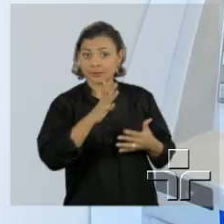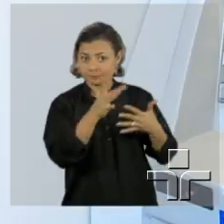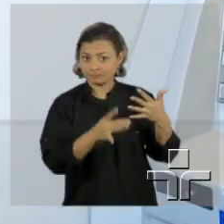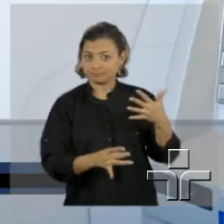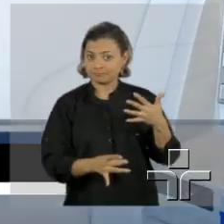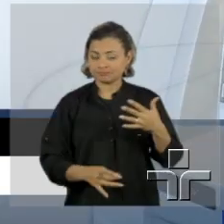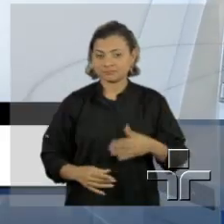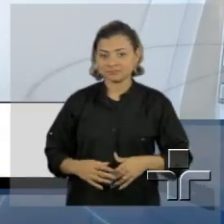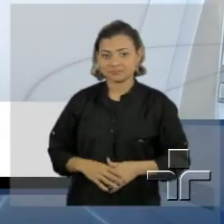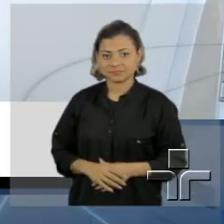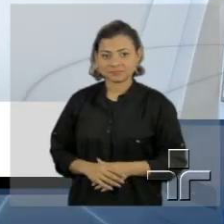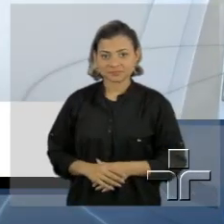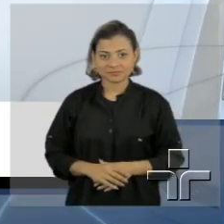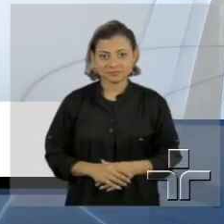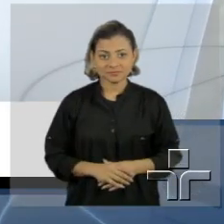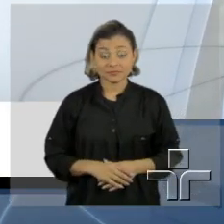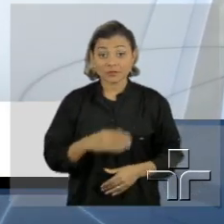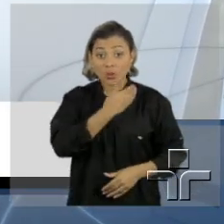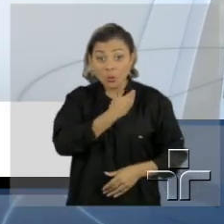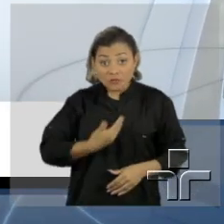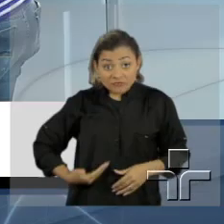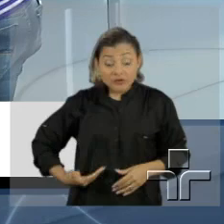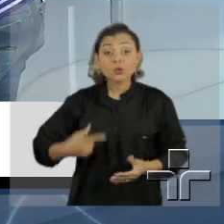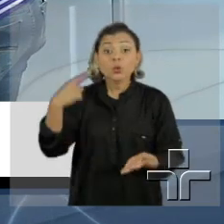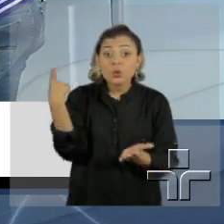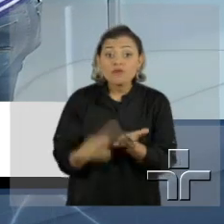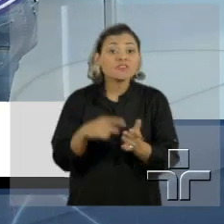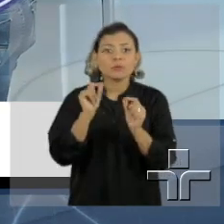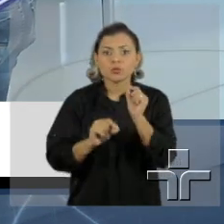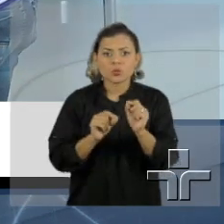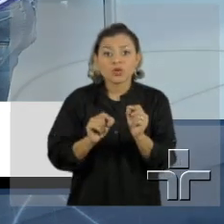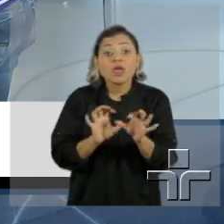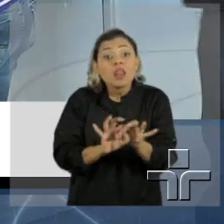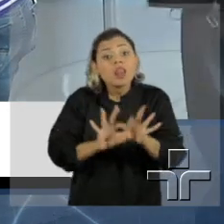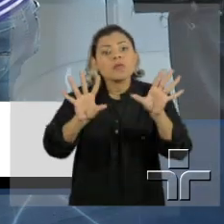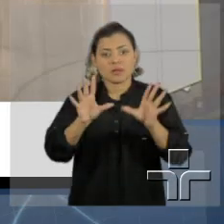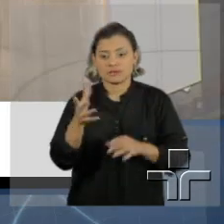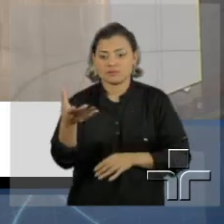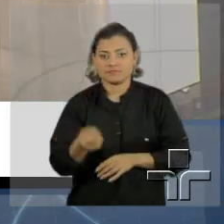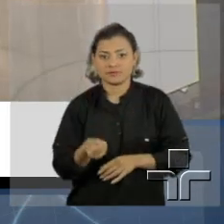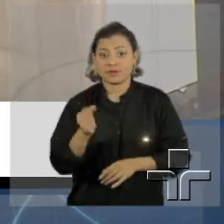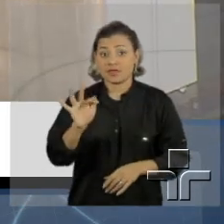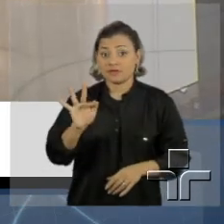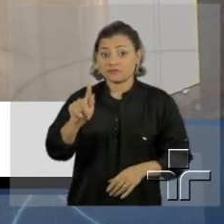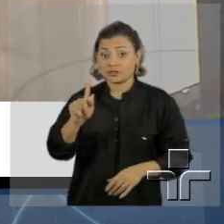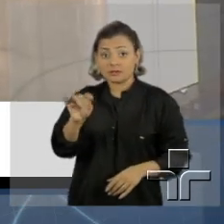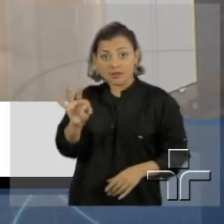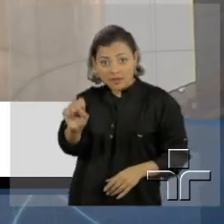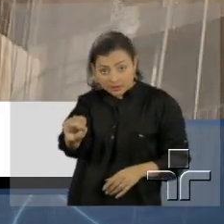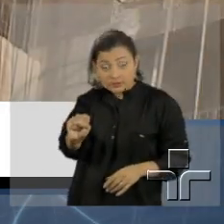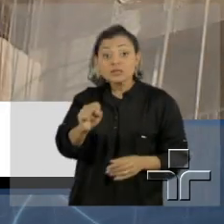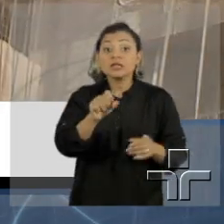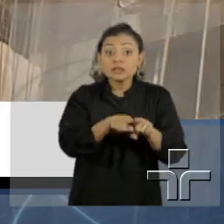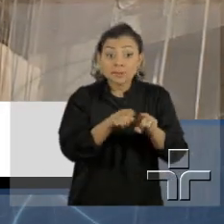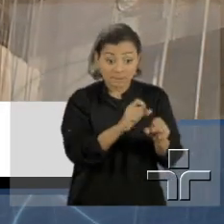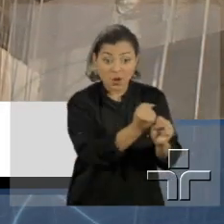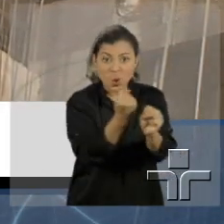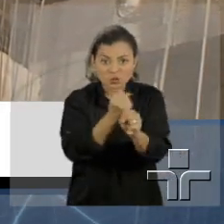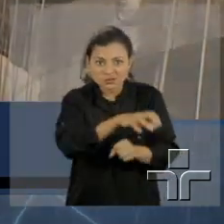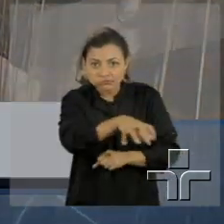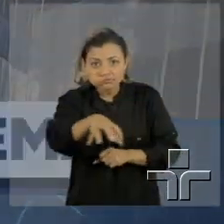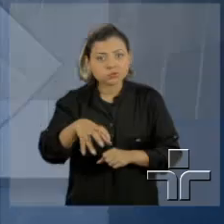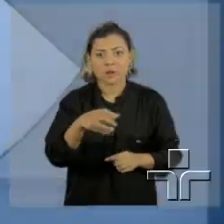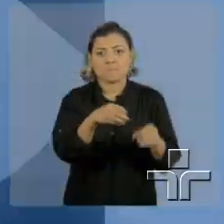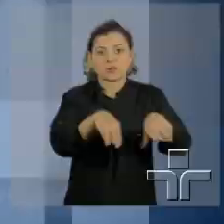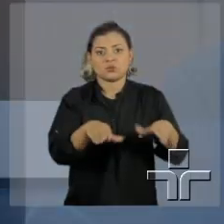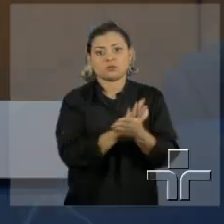mais. Governo confirma a liberação dos saques do FGTS e garante que construção civil não será